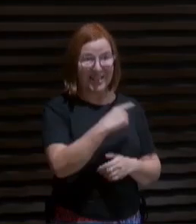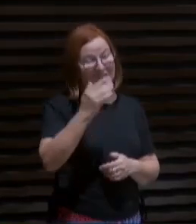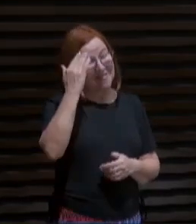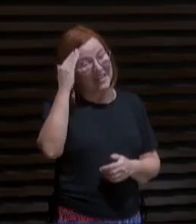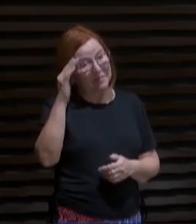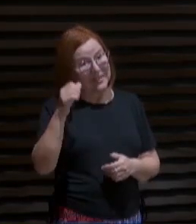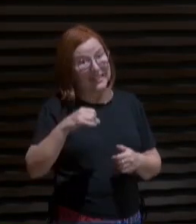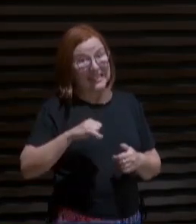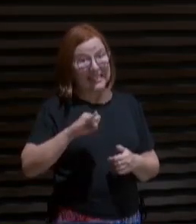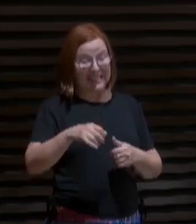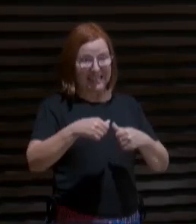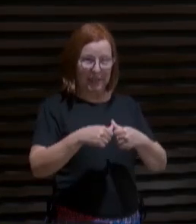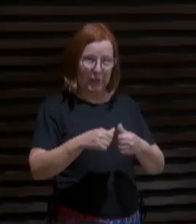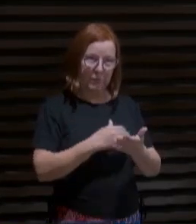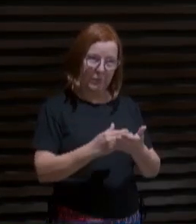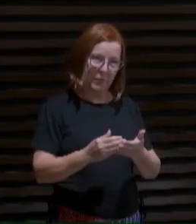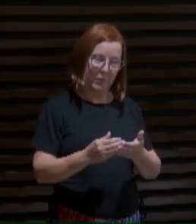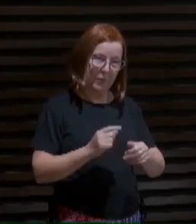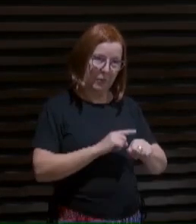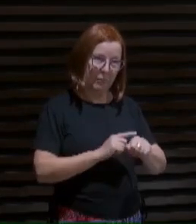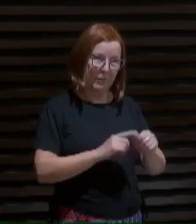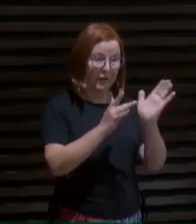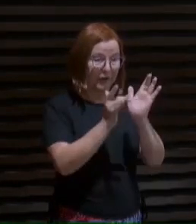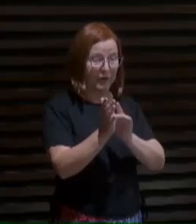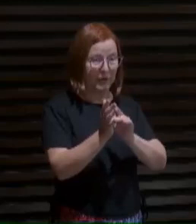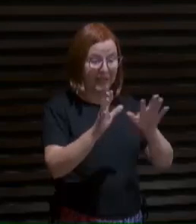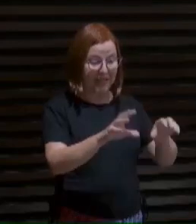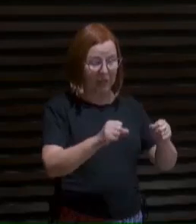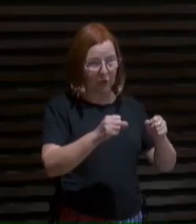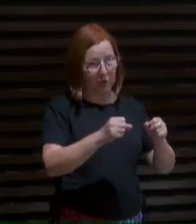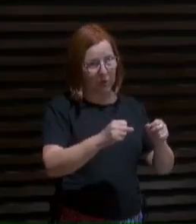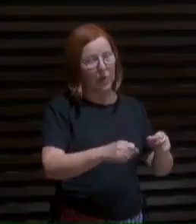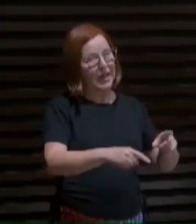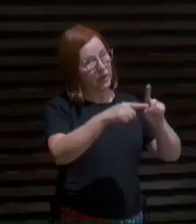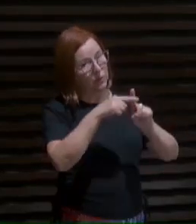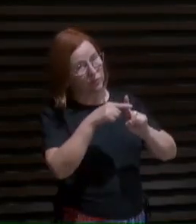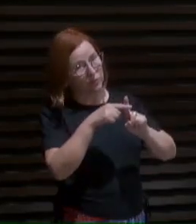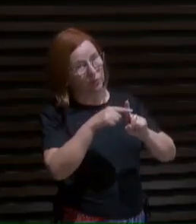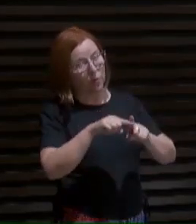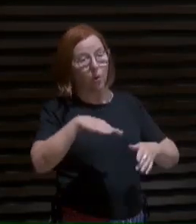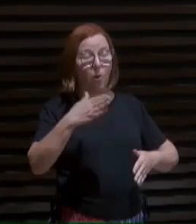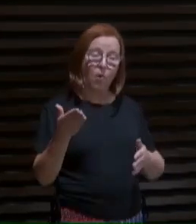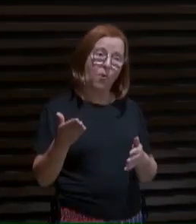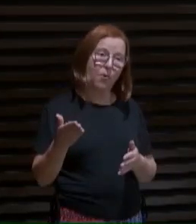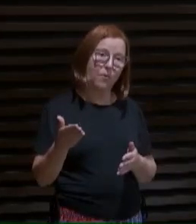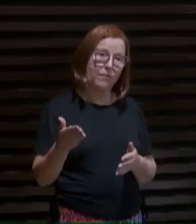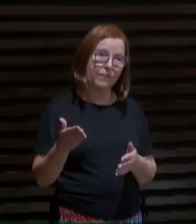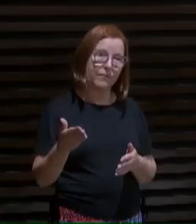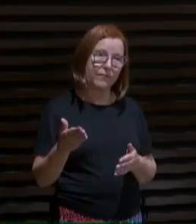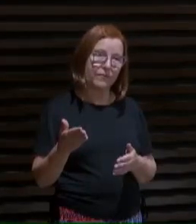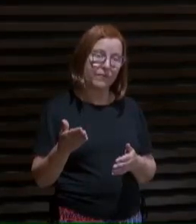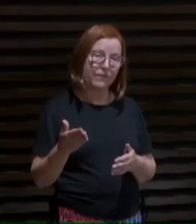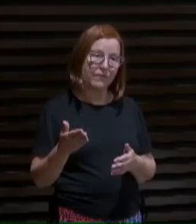iniciou quando ele tomou a cruz ou se isto aqui vai ser quando ele vier reinar